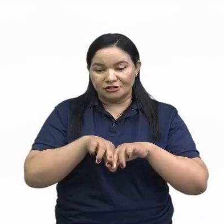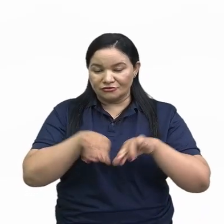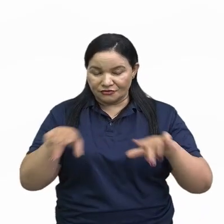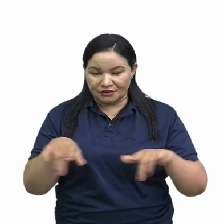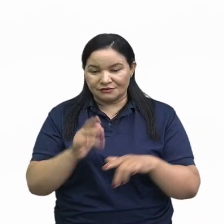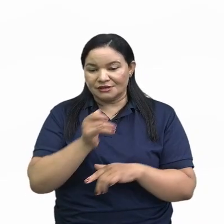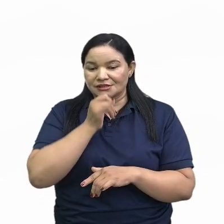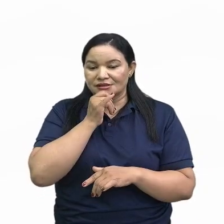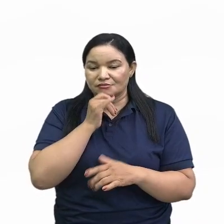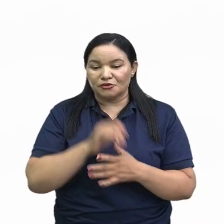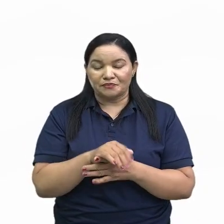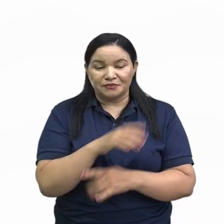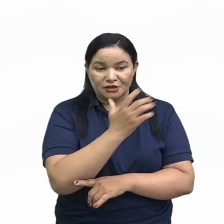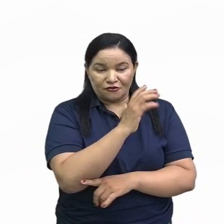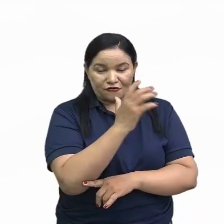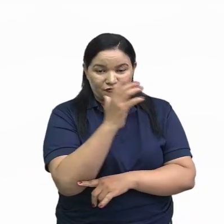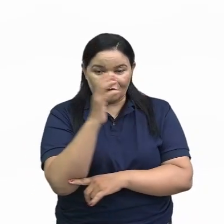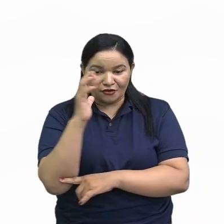Exemplo: a floresta